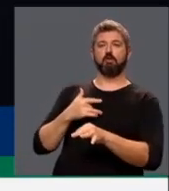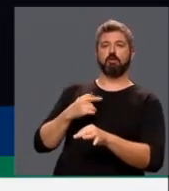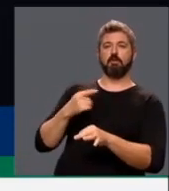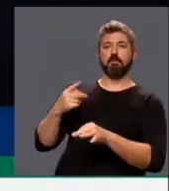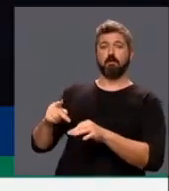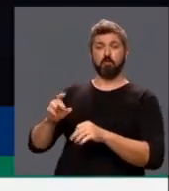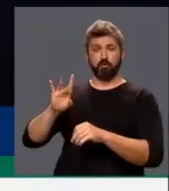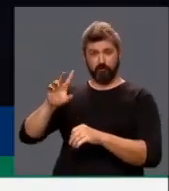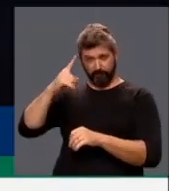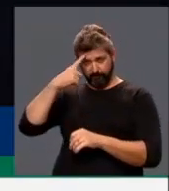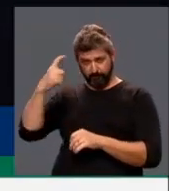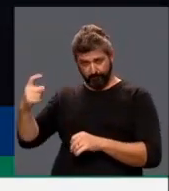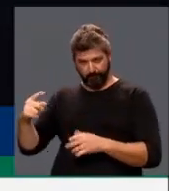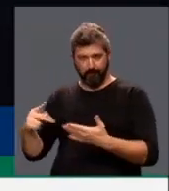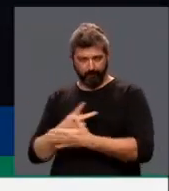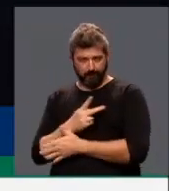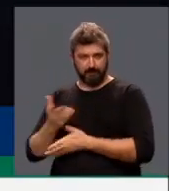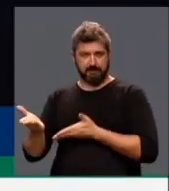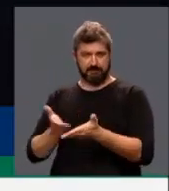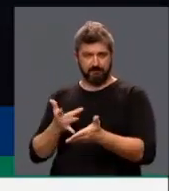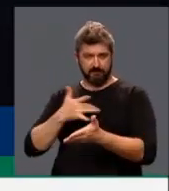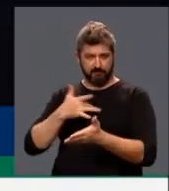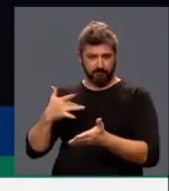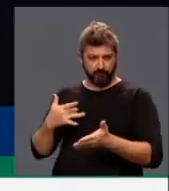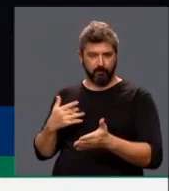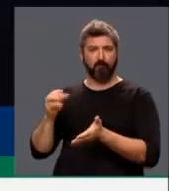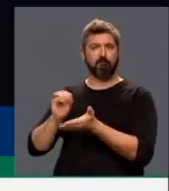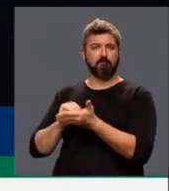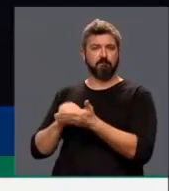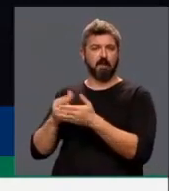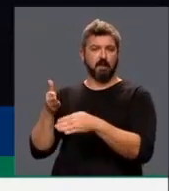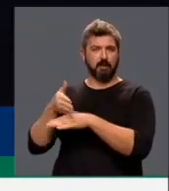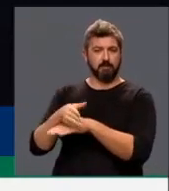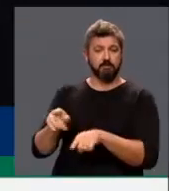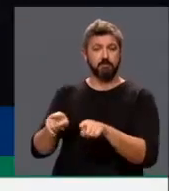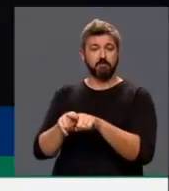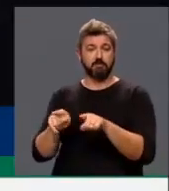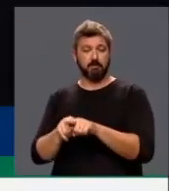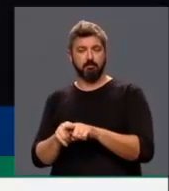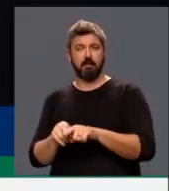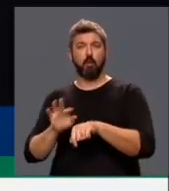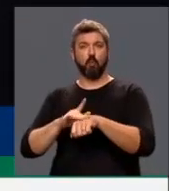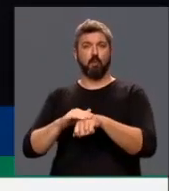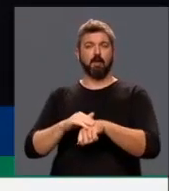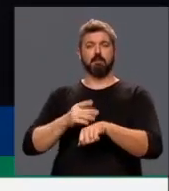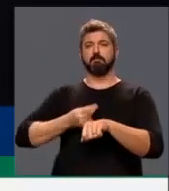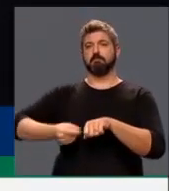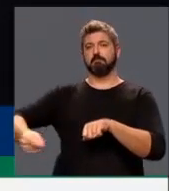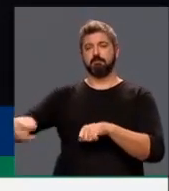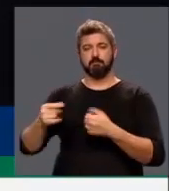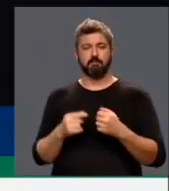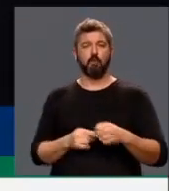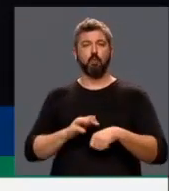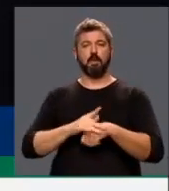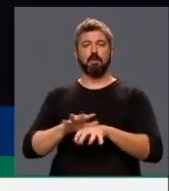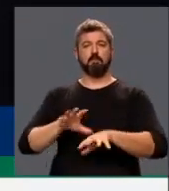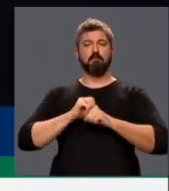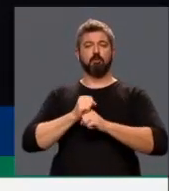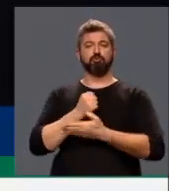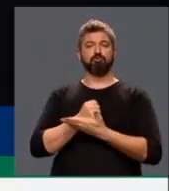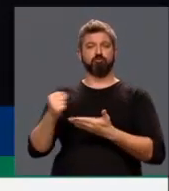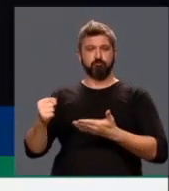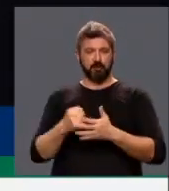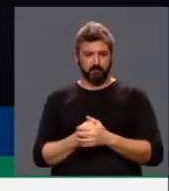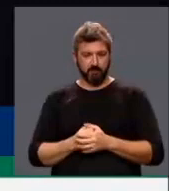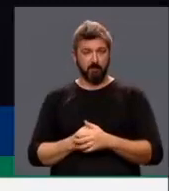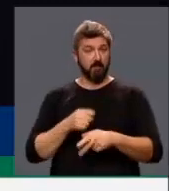das violências que acontecem, né, no serviço de saúde, na falta de acesso, mesmo adoecimentos crônicos, adoecimentos não transmissíveis, para a